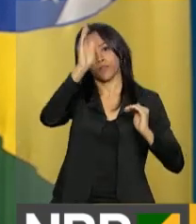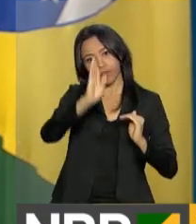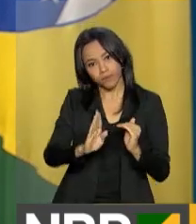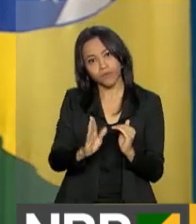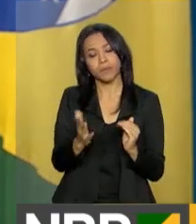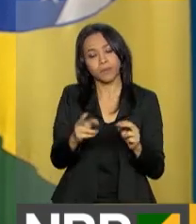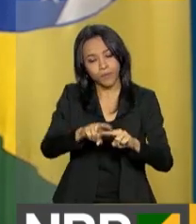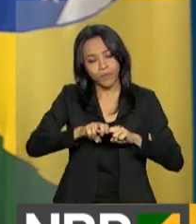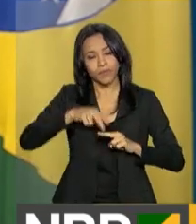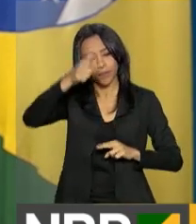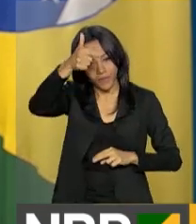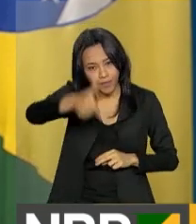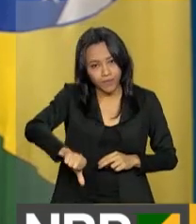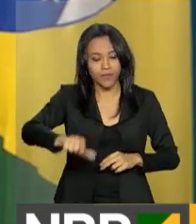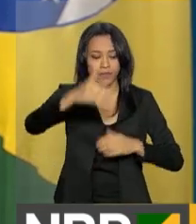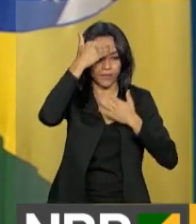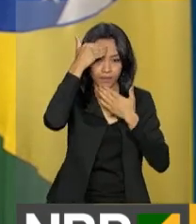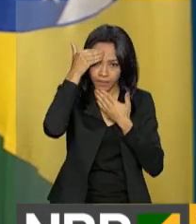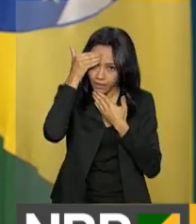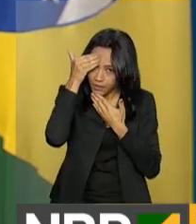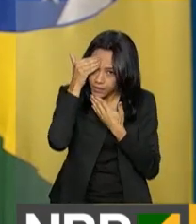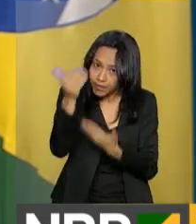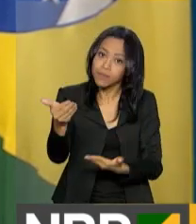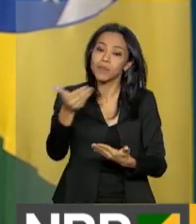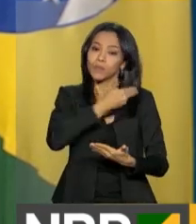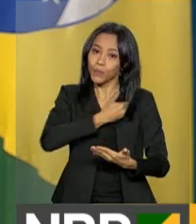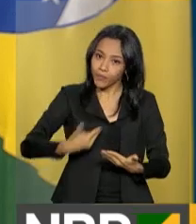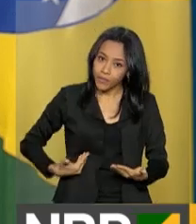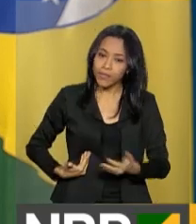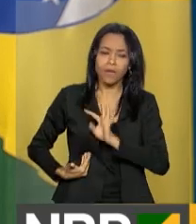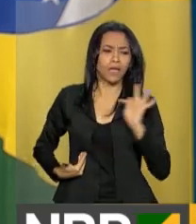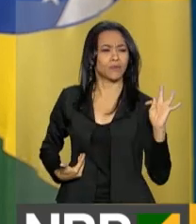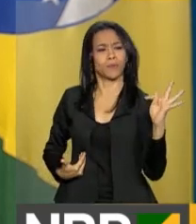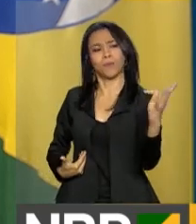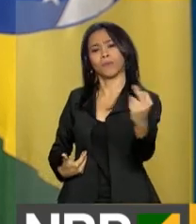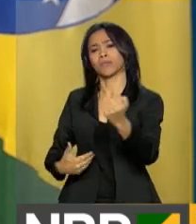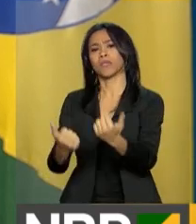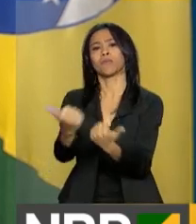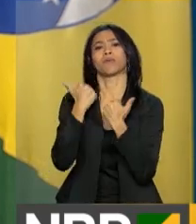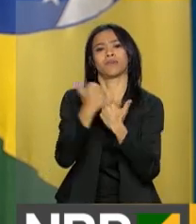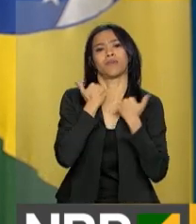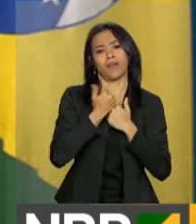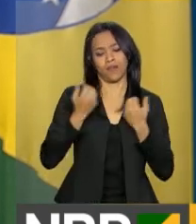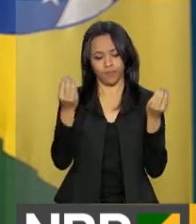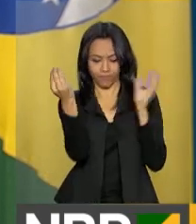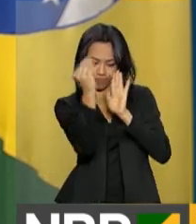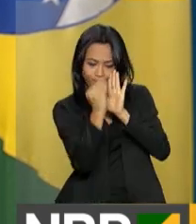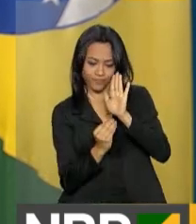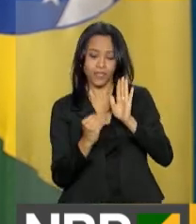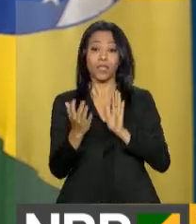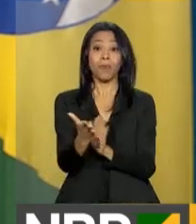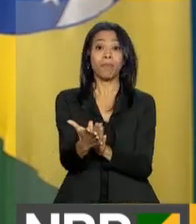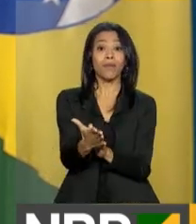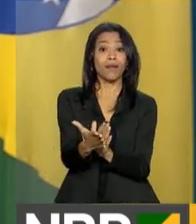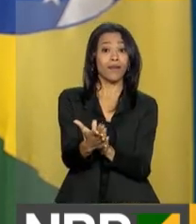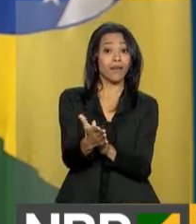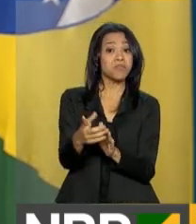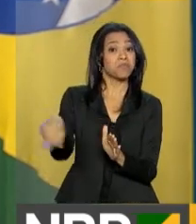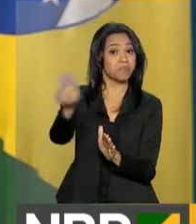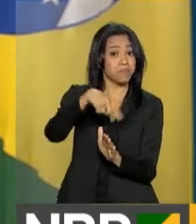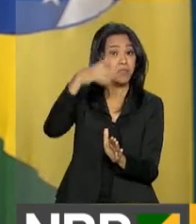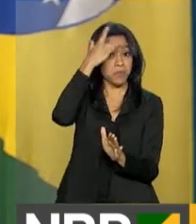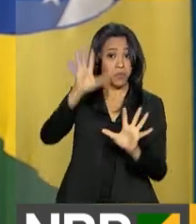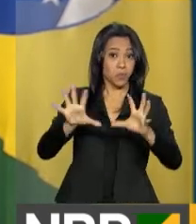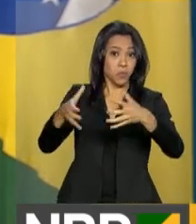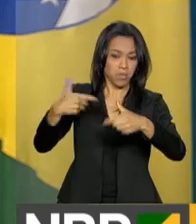mais uma vez o agradecimento do governo a todos aqueles que colaboraram e um aplauso aqueles que se dedicam